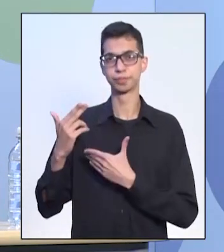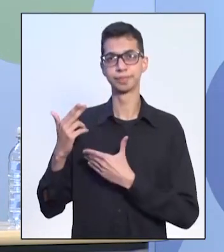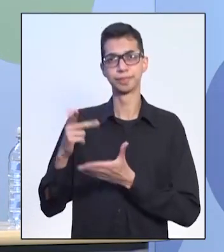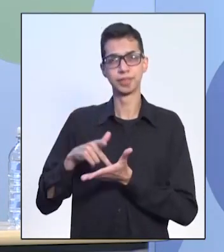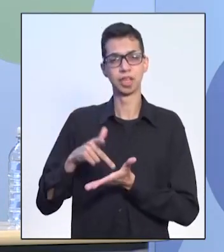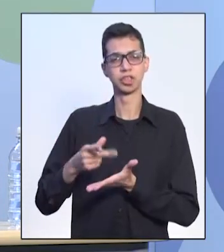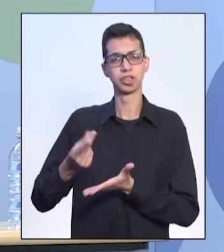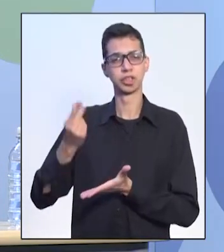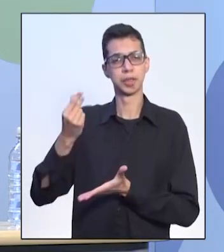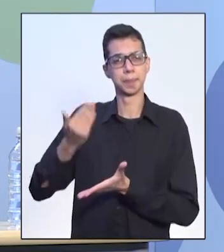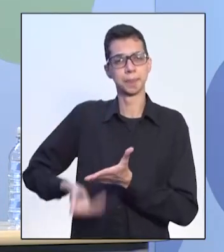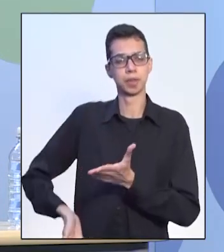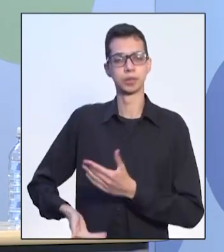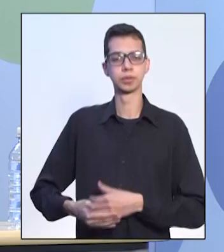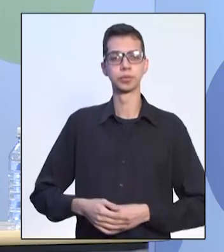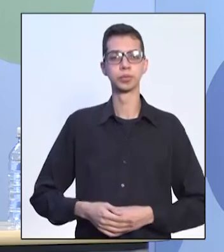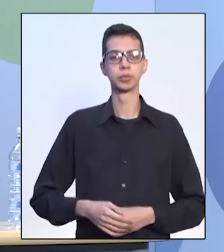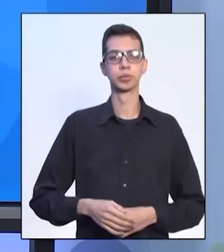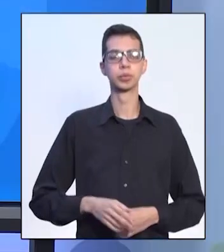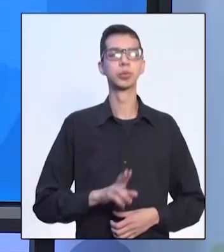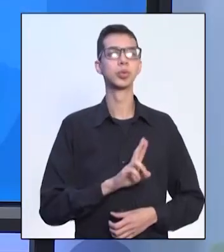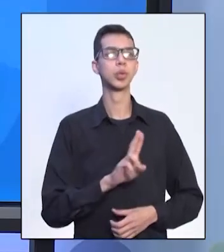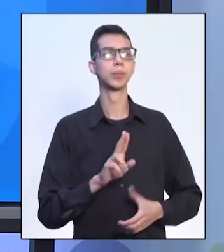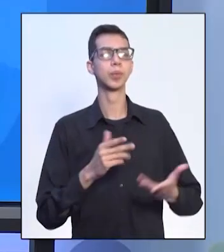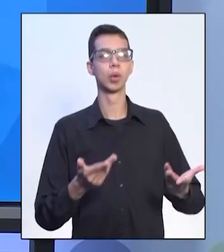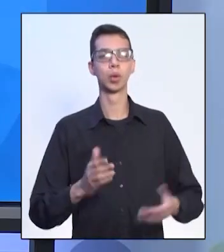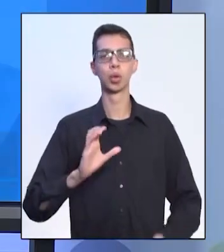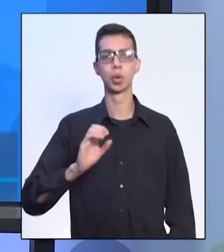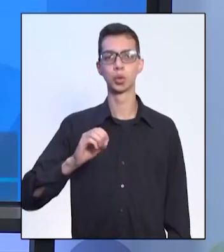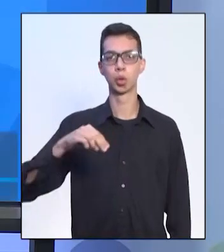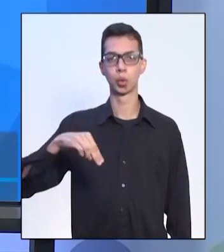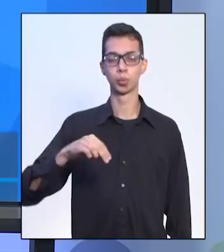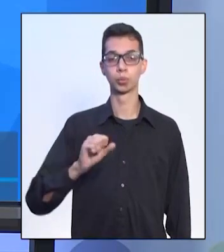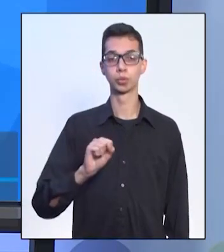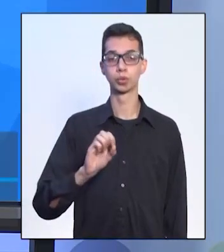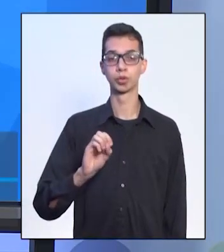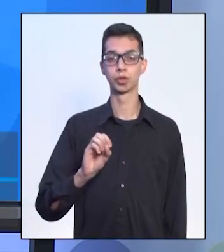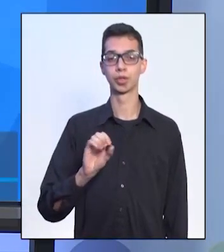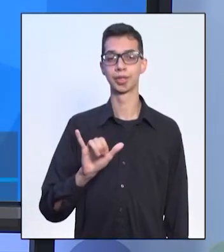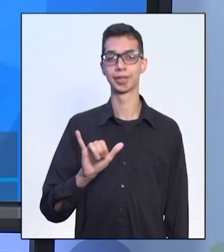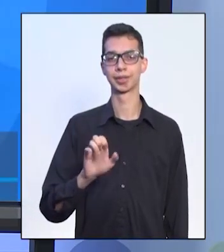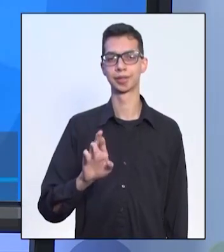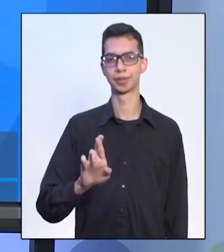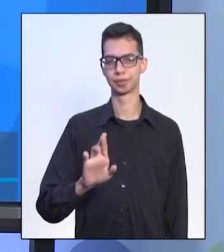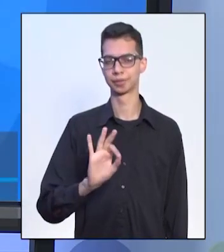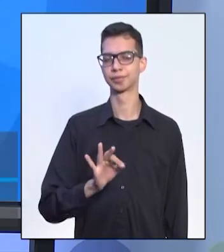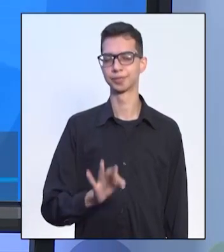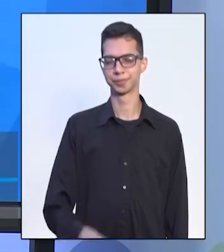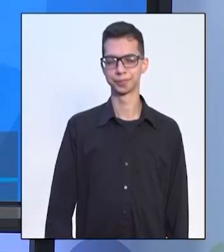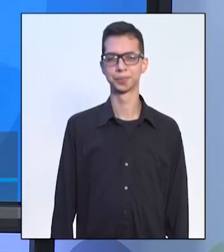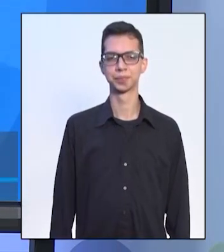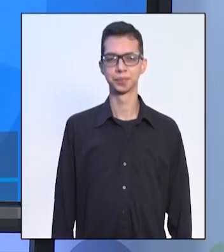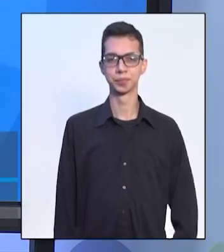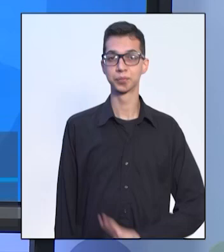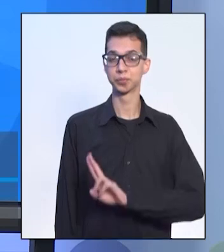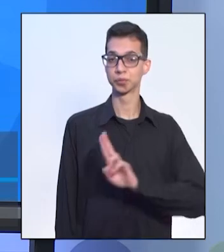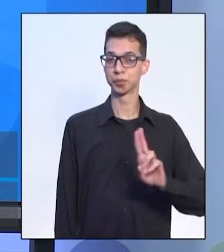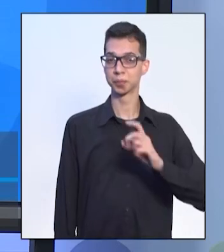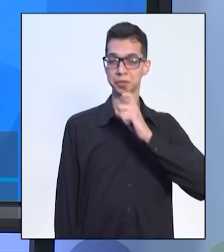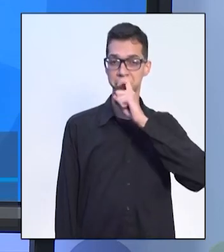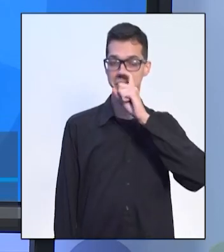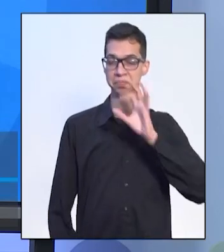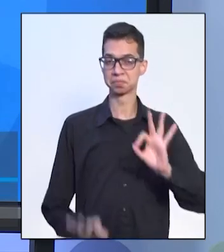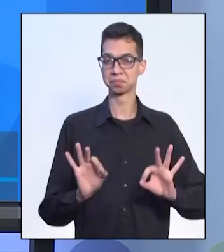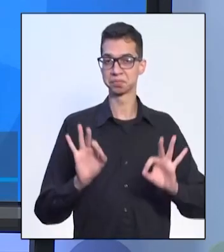Qual que é o nome dele? É o Con Sawyer. Con Sawyer. Um nome chique, hein, meu Não amigo? é? Mas, gente, muito boas colocações de vocês. Vejam